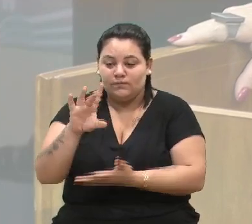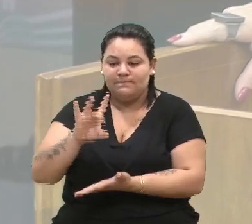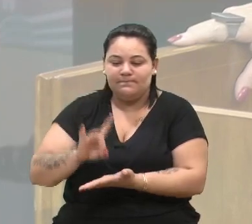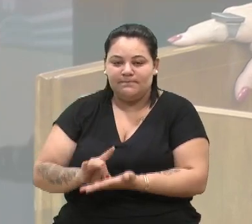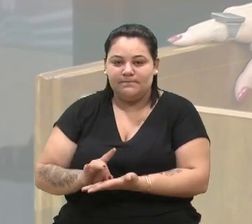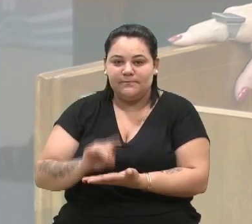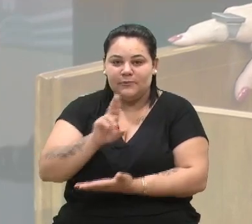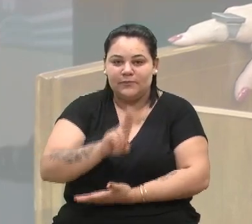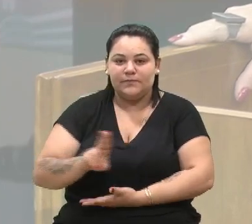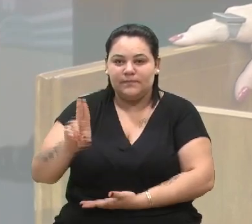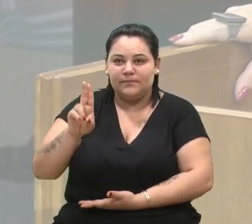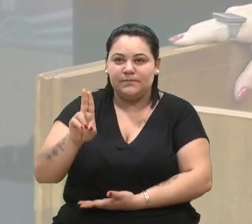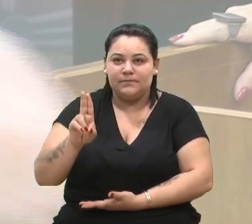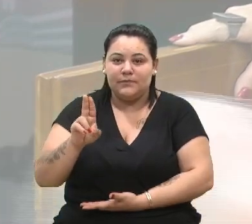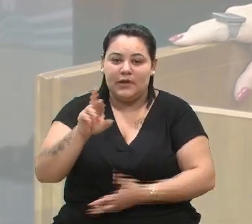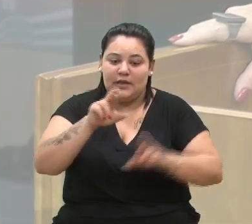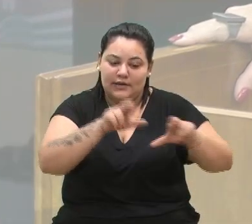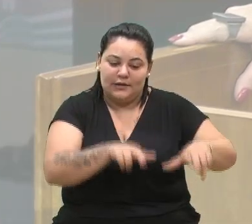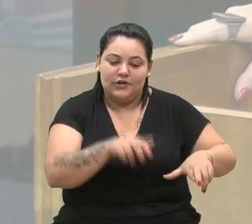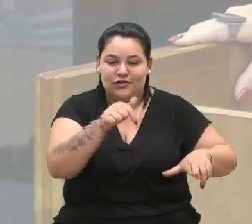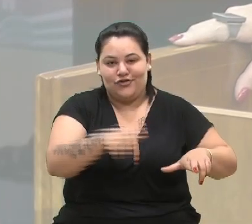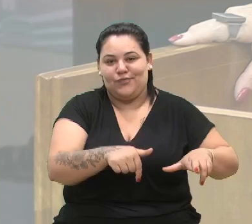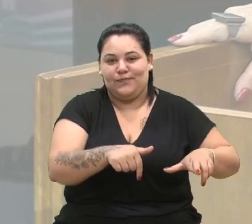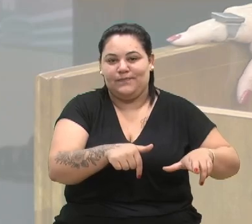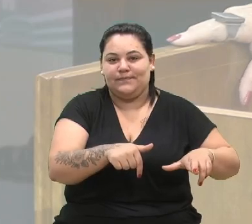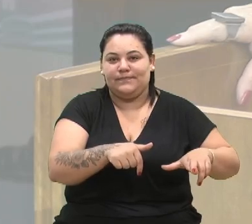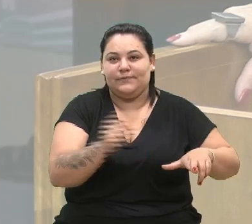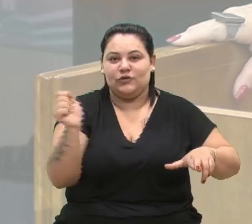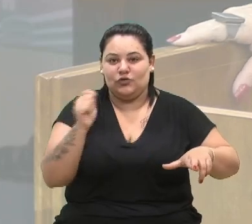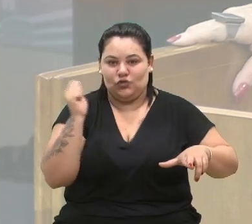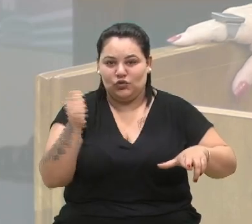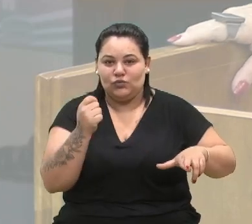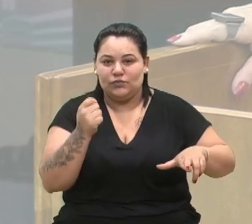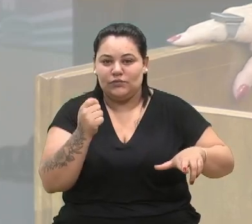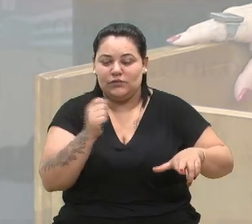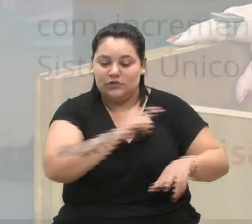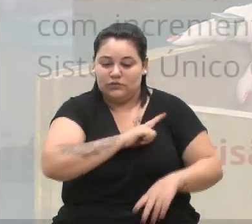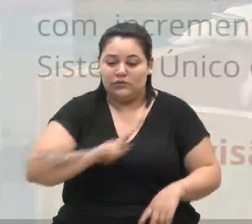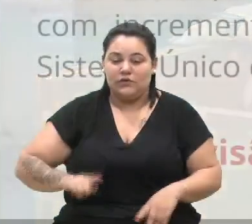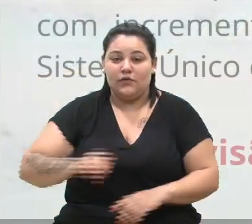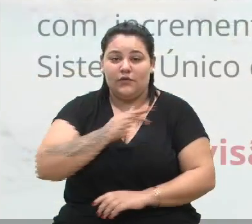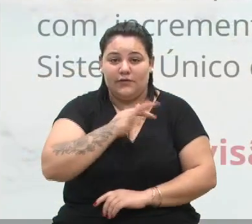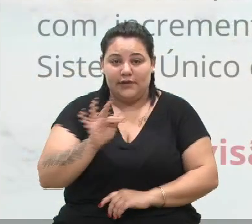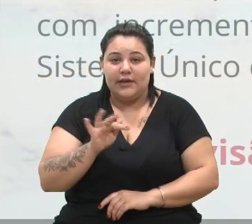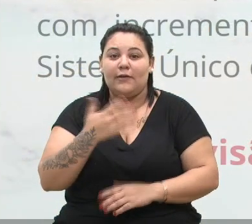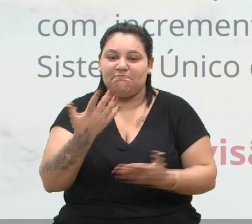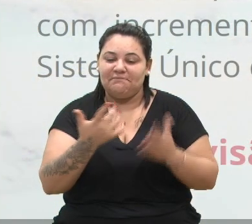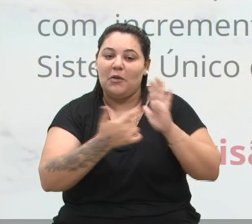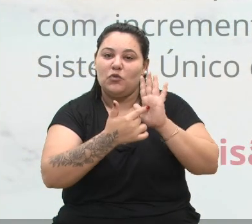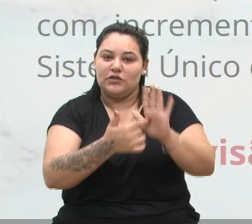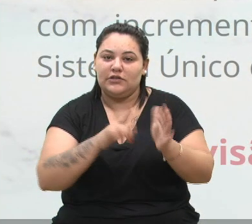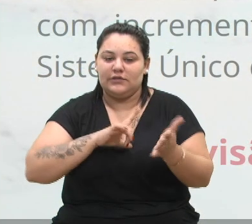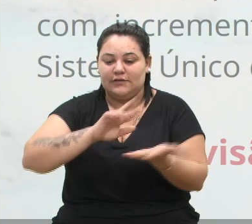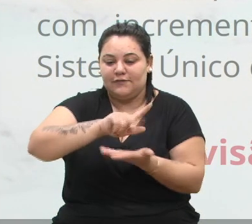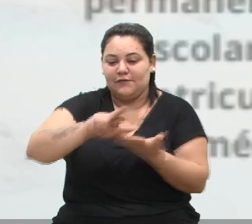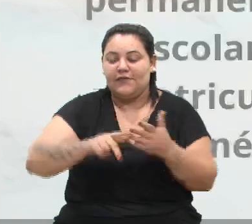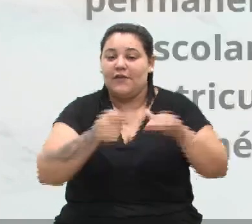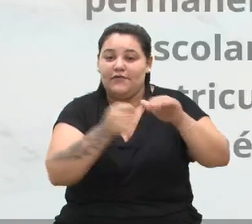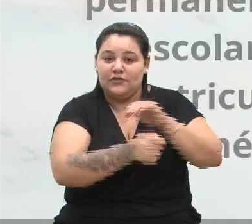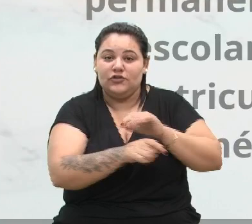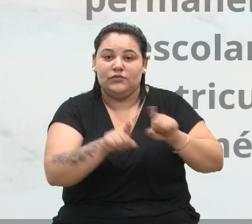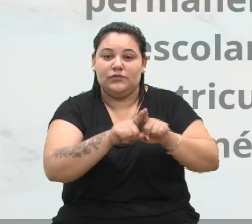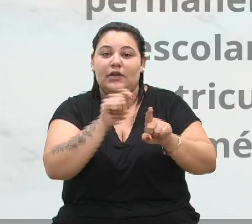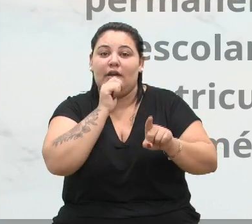esta seria na nossa região. Então, o governo federal está mostrando, né, vários investimentos